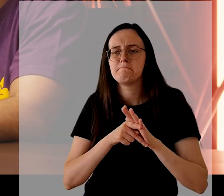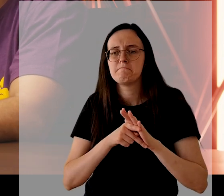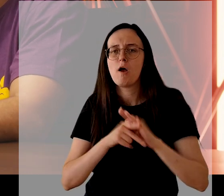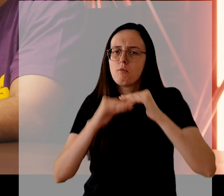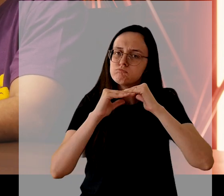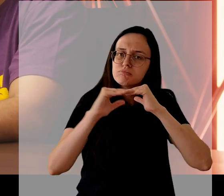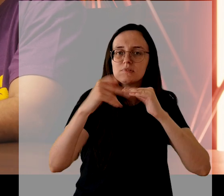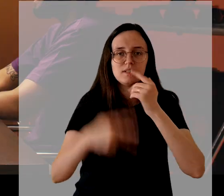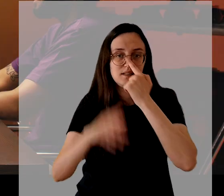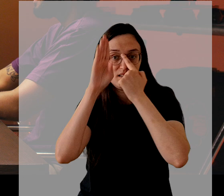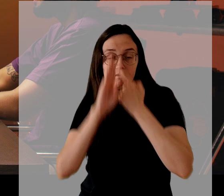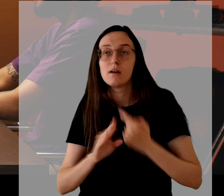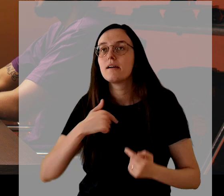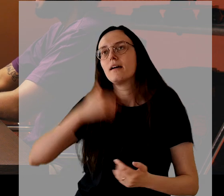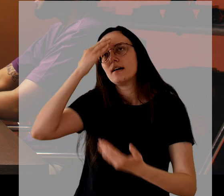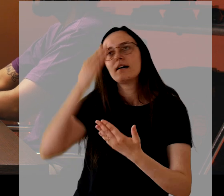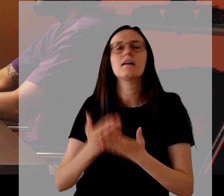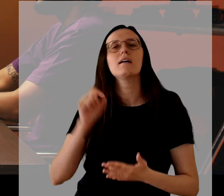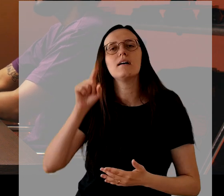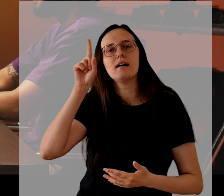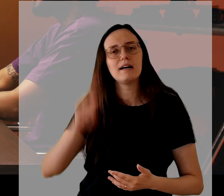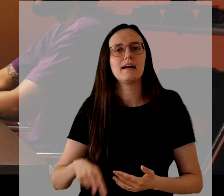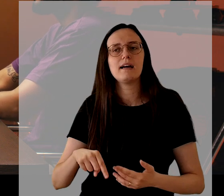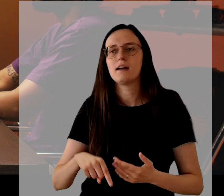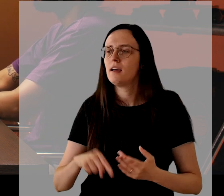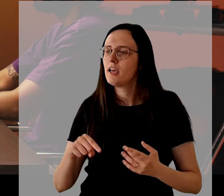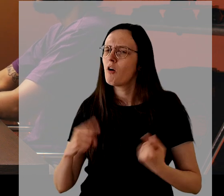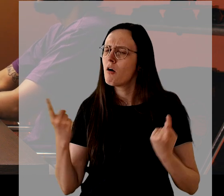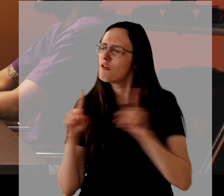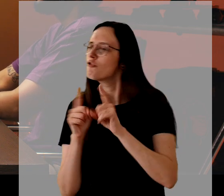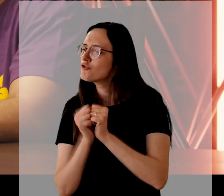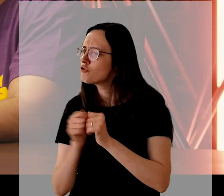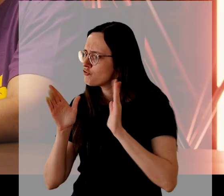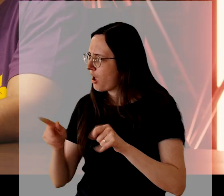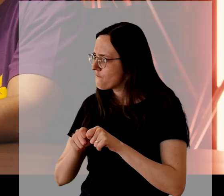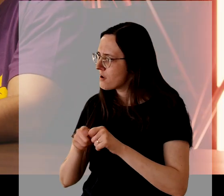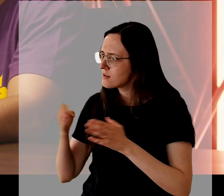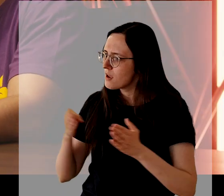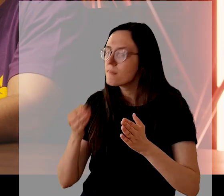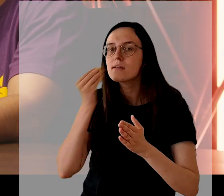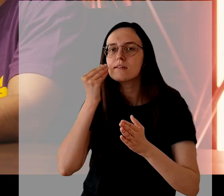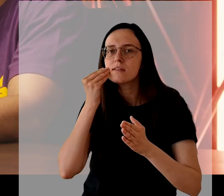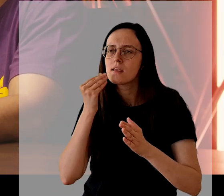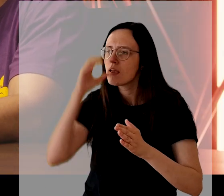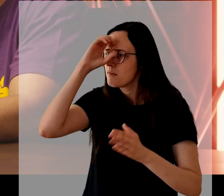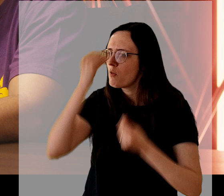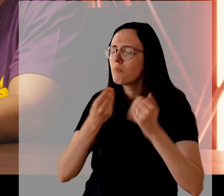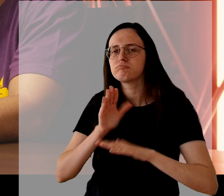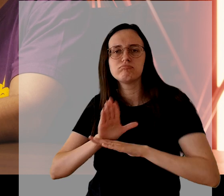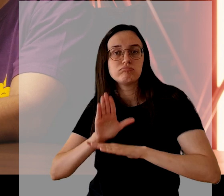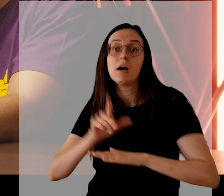no Brasil, eu acho que a ideia é colar em quem já está fazendo e buscar fazendo assistências também.